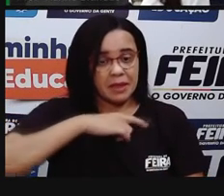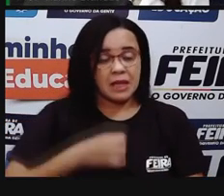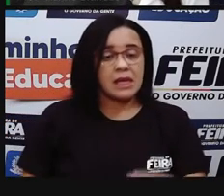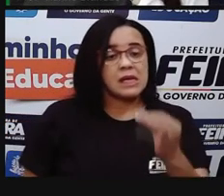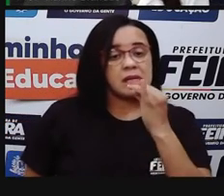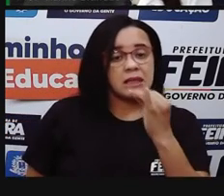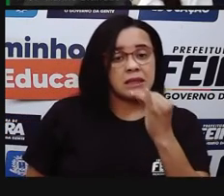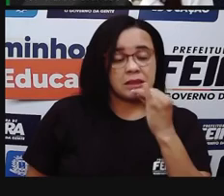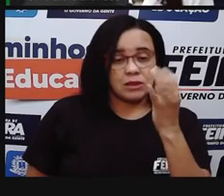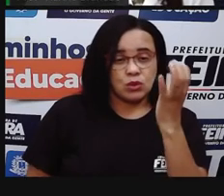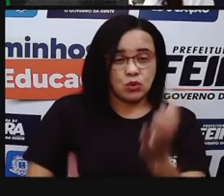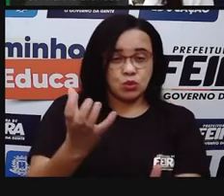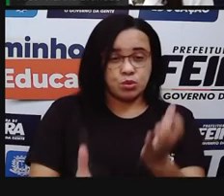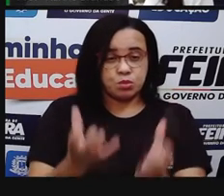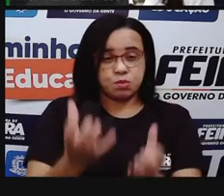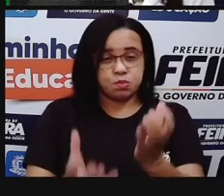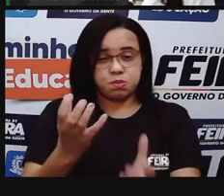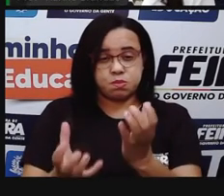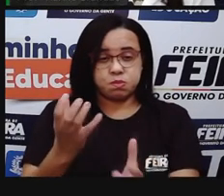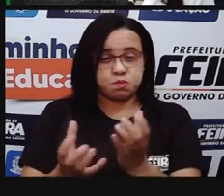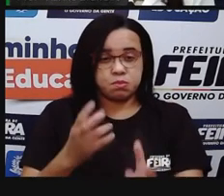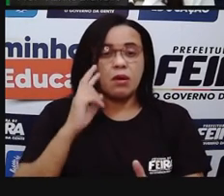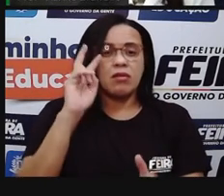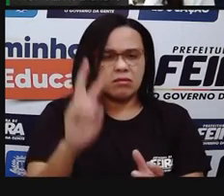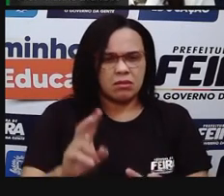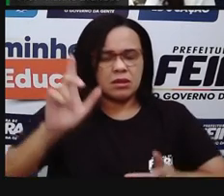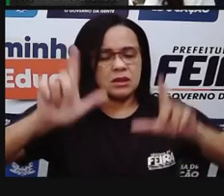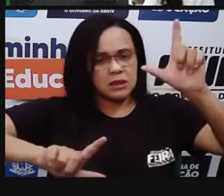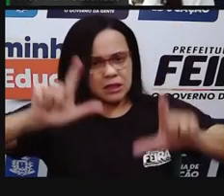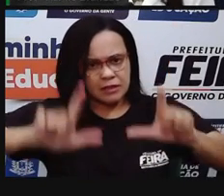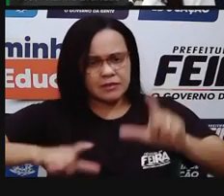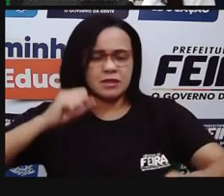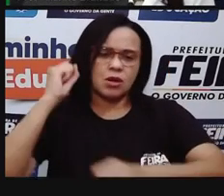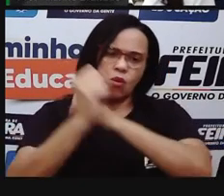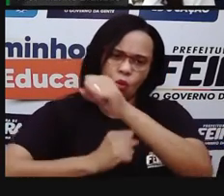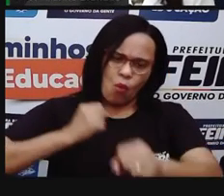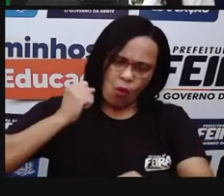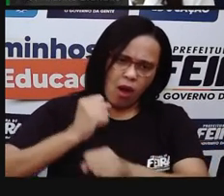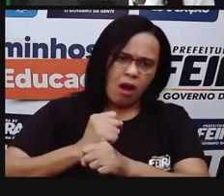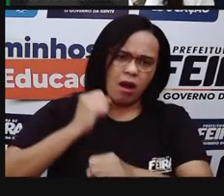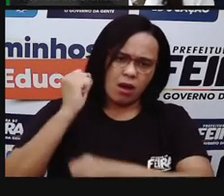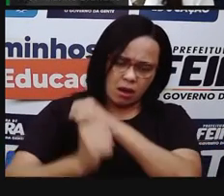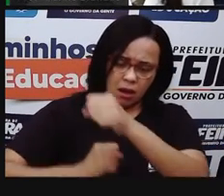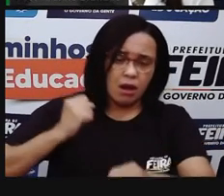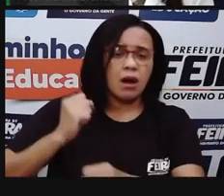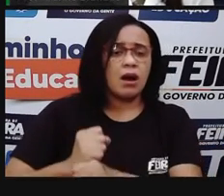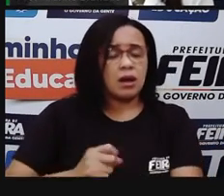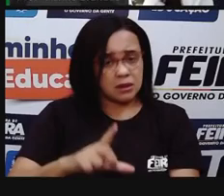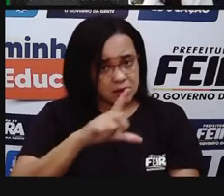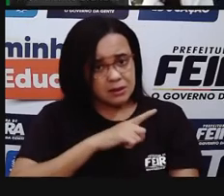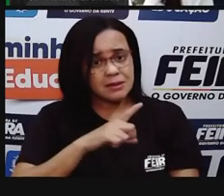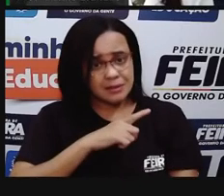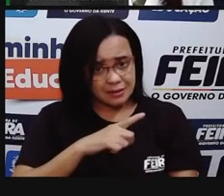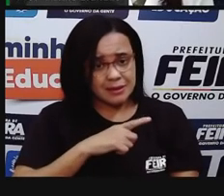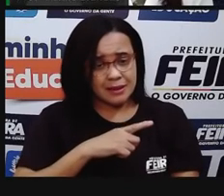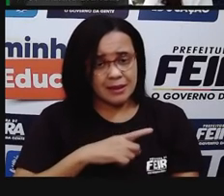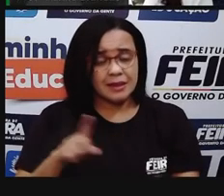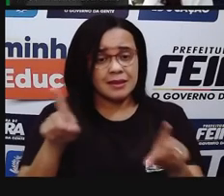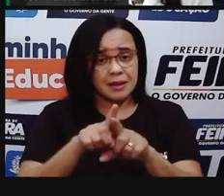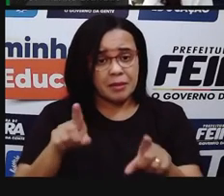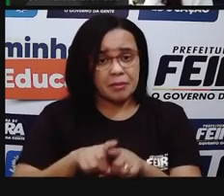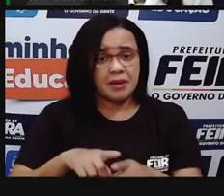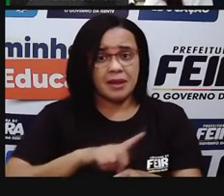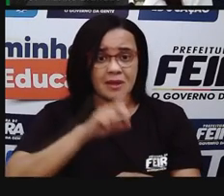queimadas que têm acontecido, né, anualmente na região amazônica, elas